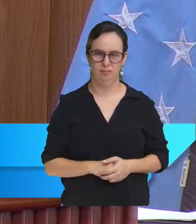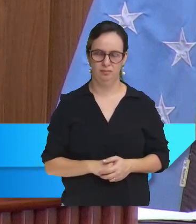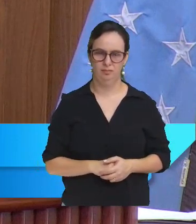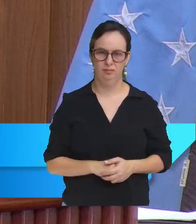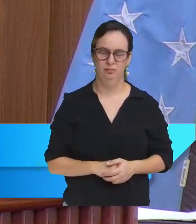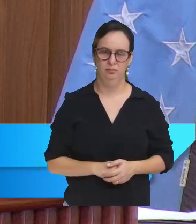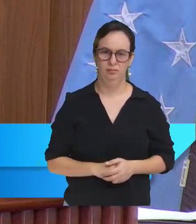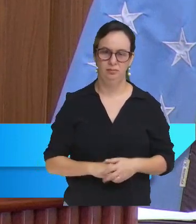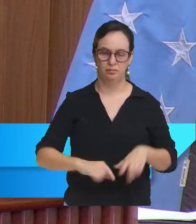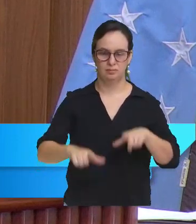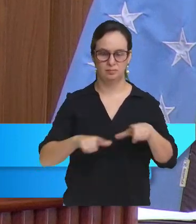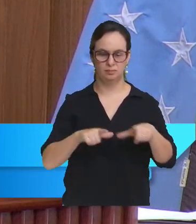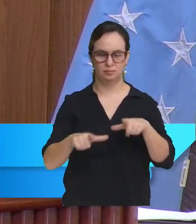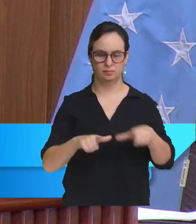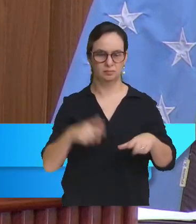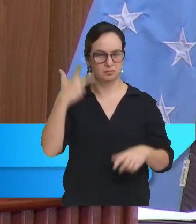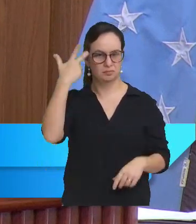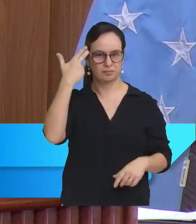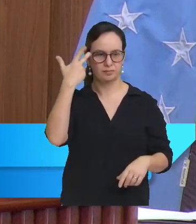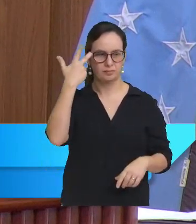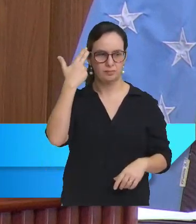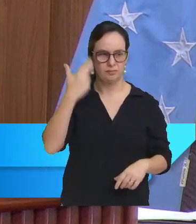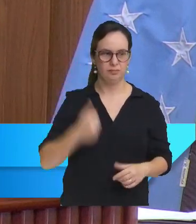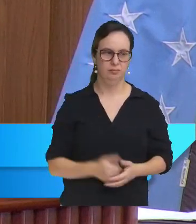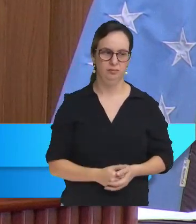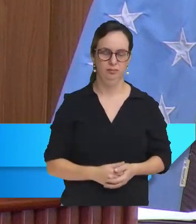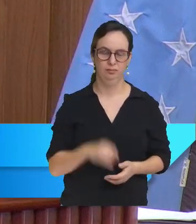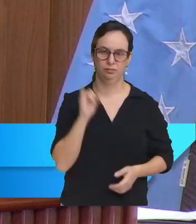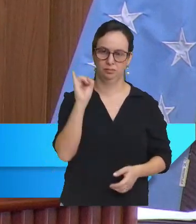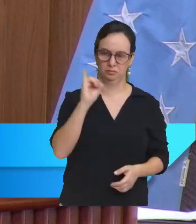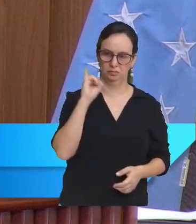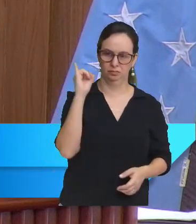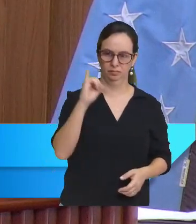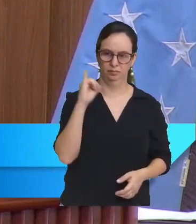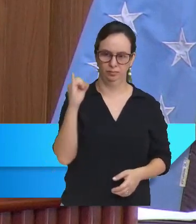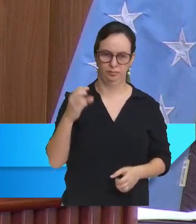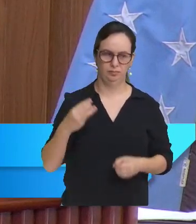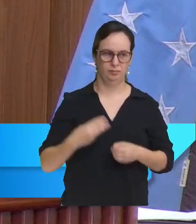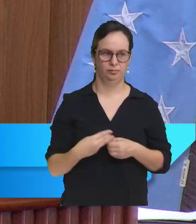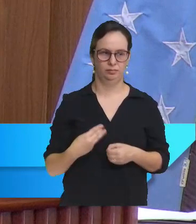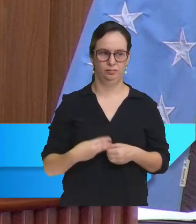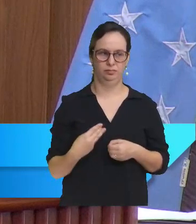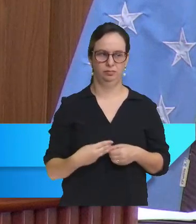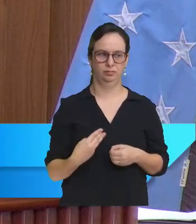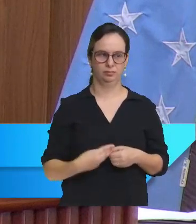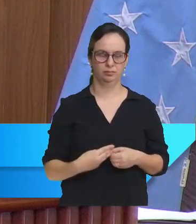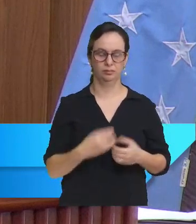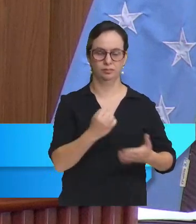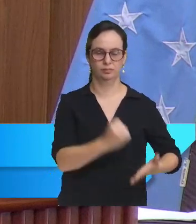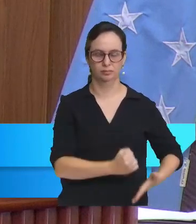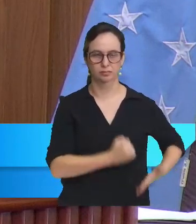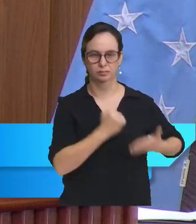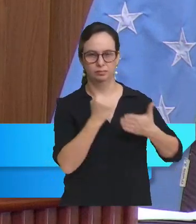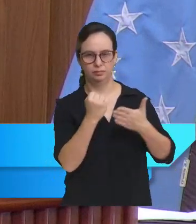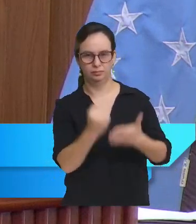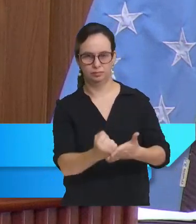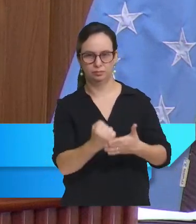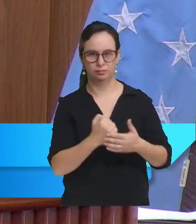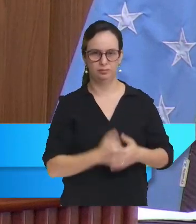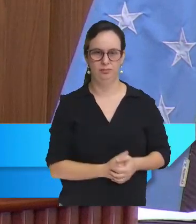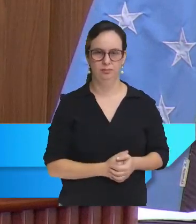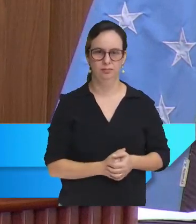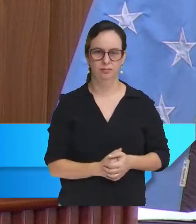os trabalhos. E é muito importante que o município, né, vereador Rogério, invista numa estratégia que